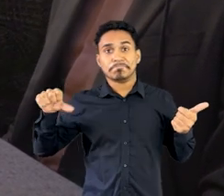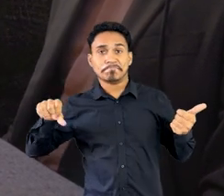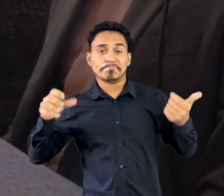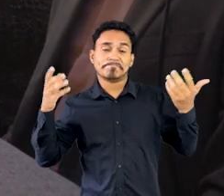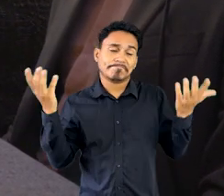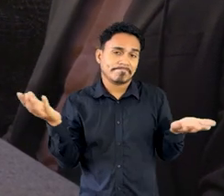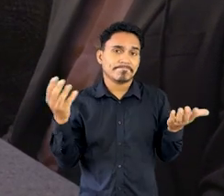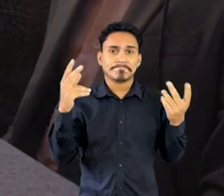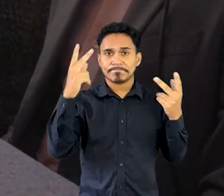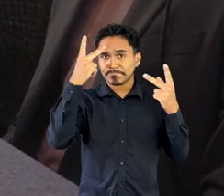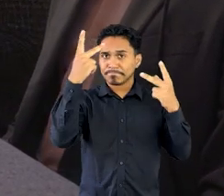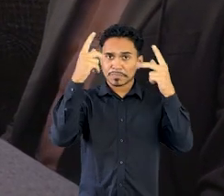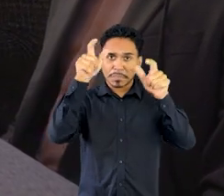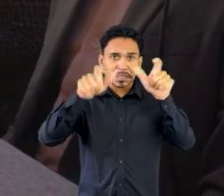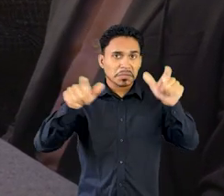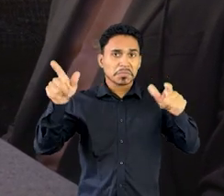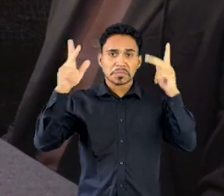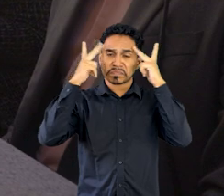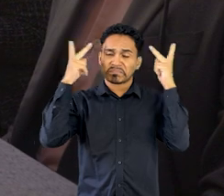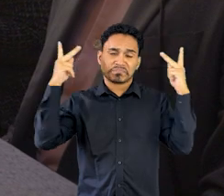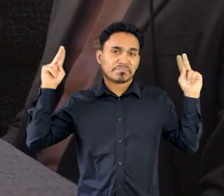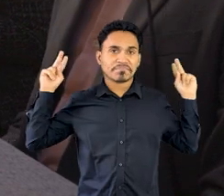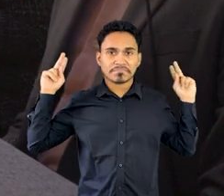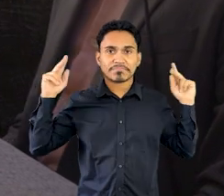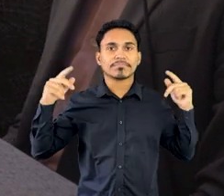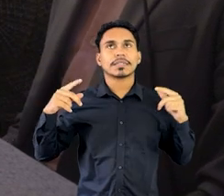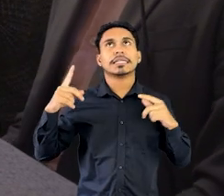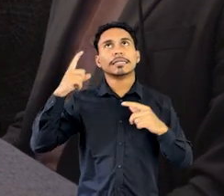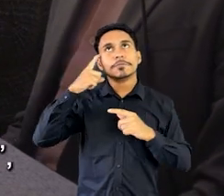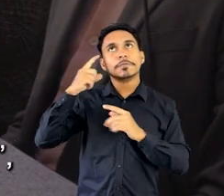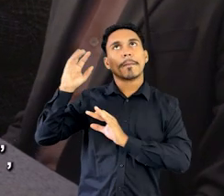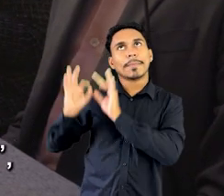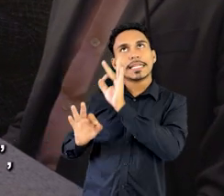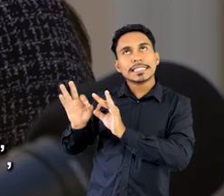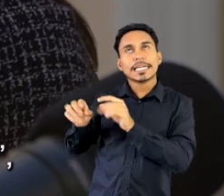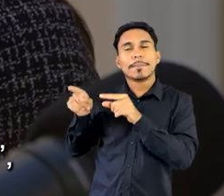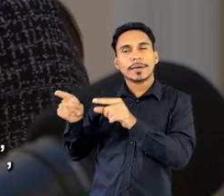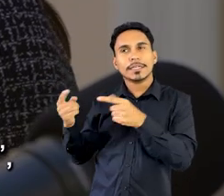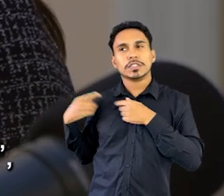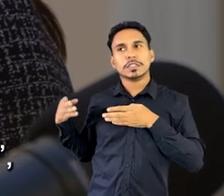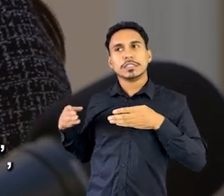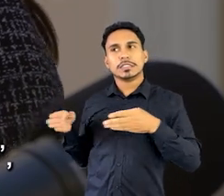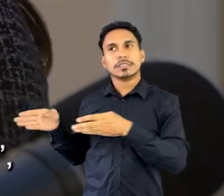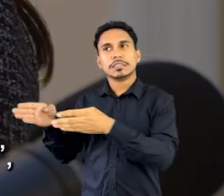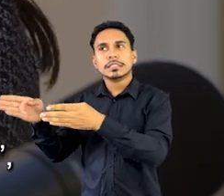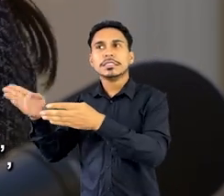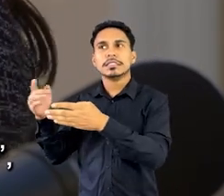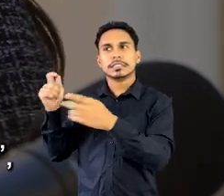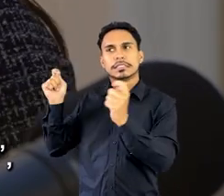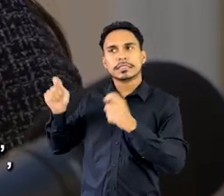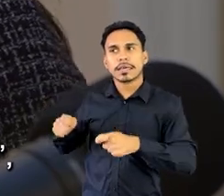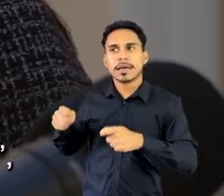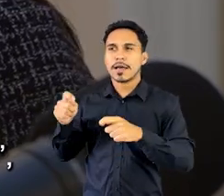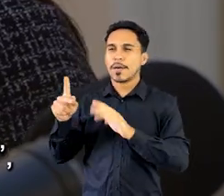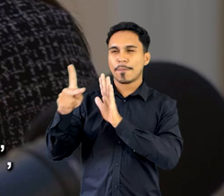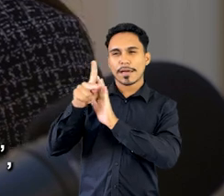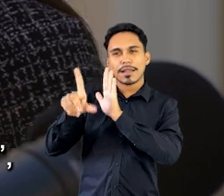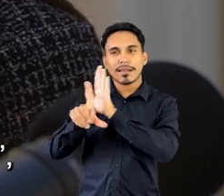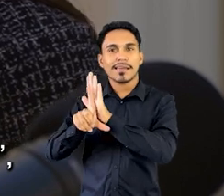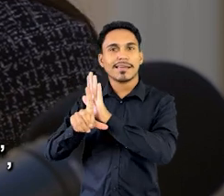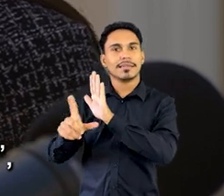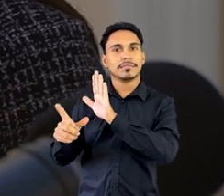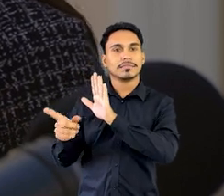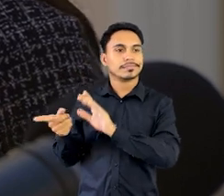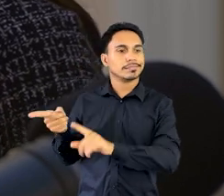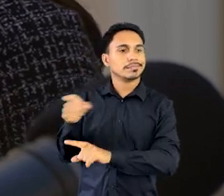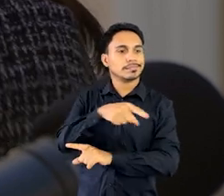ou para o mal você gostando você não gostando e você faz um planejamento você fala ah eu vou por esse caminho e daqui a pouco aí a gente fala assim Nossa o